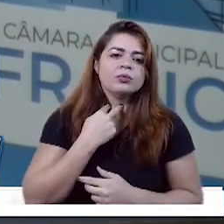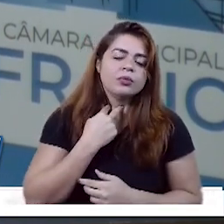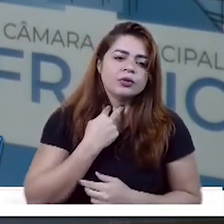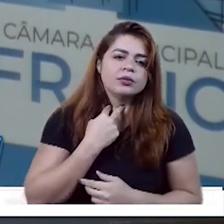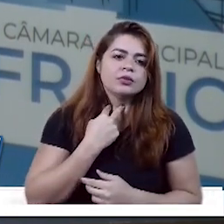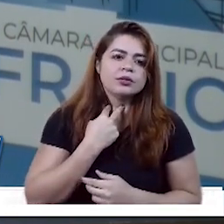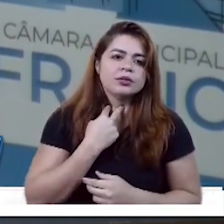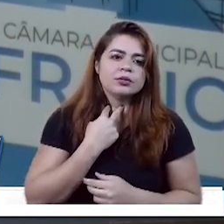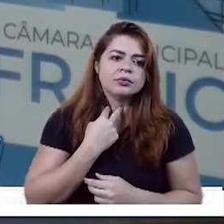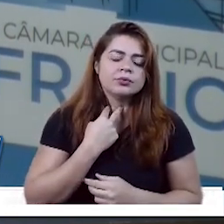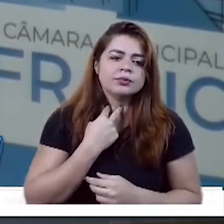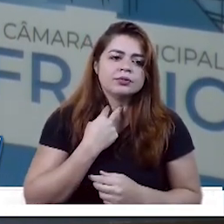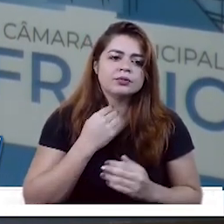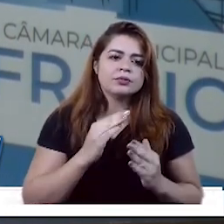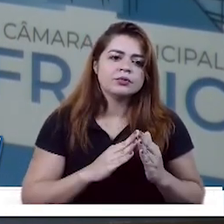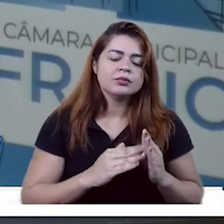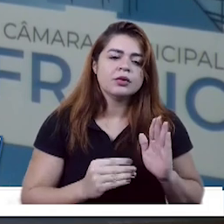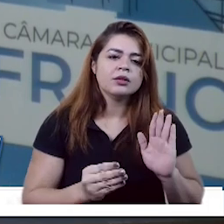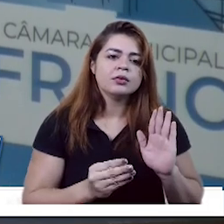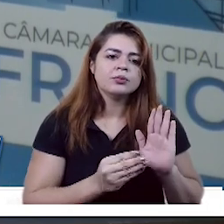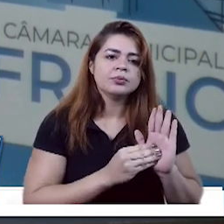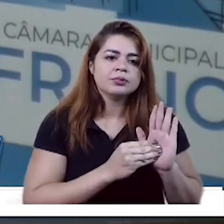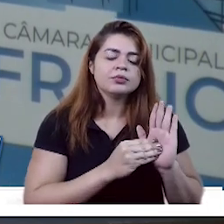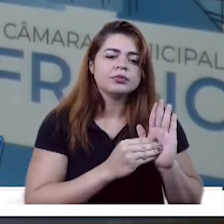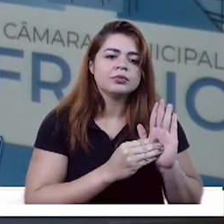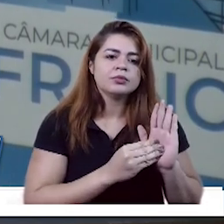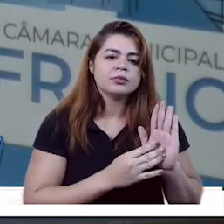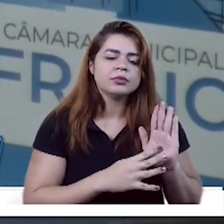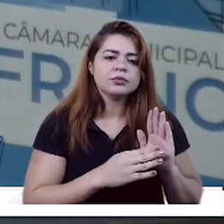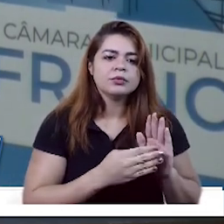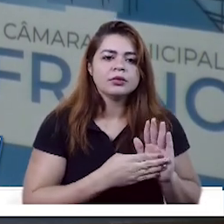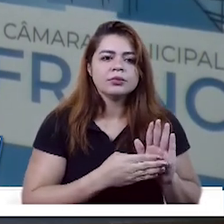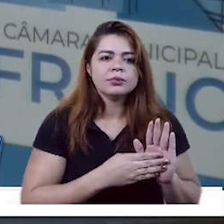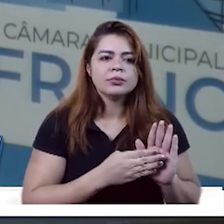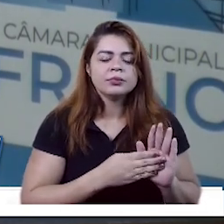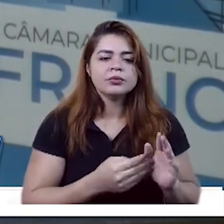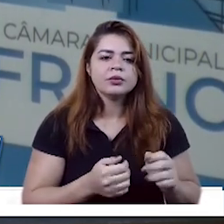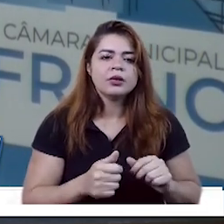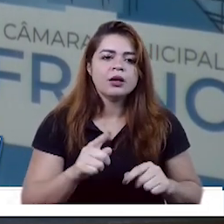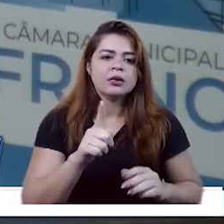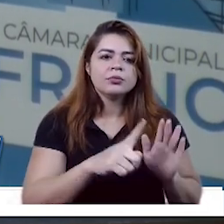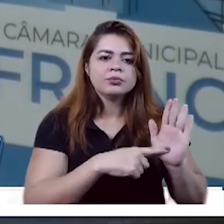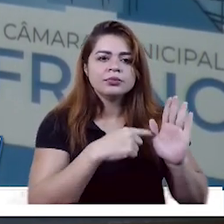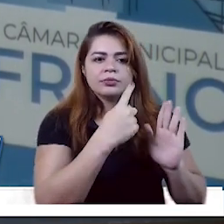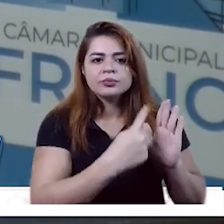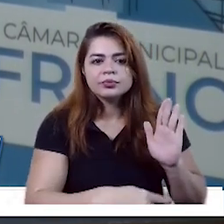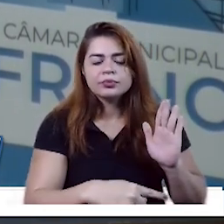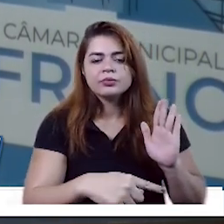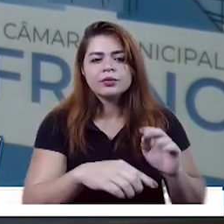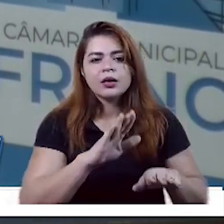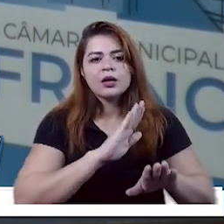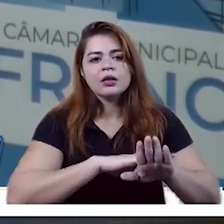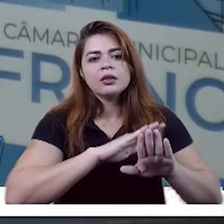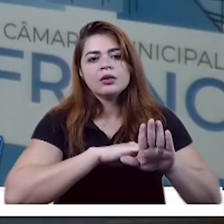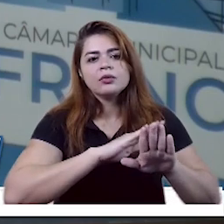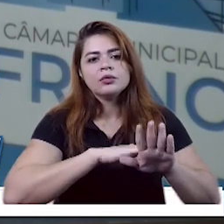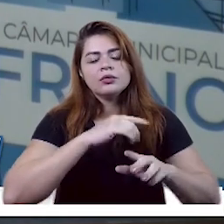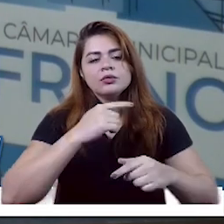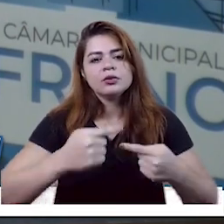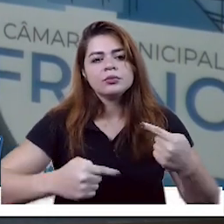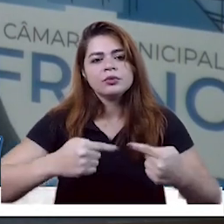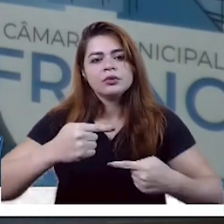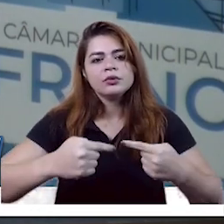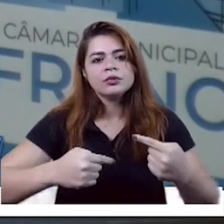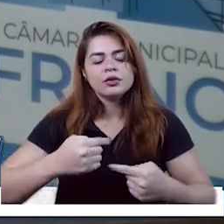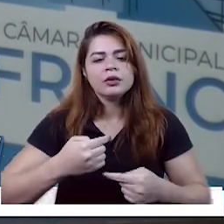seja sobreposto por ideologias políticas, e seja de qualquer partido. E sobre o que a gente